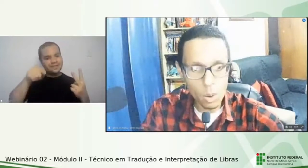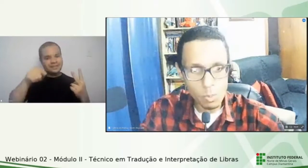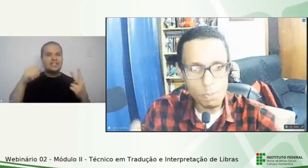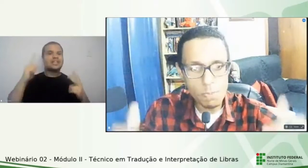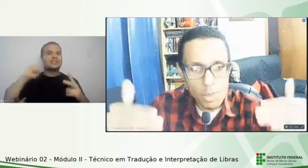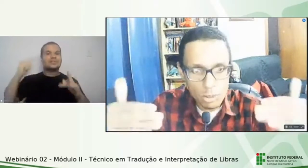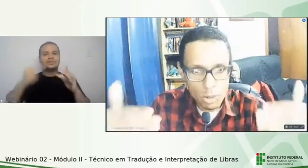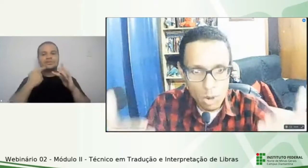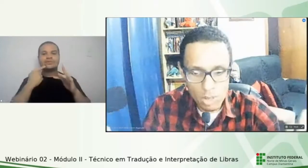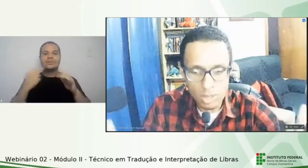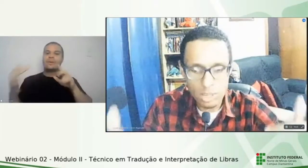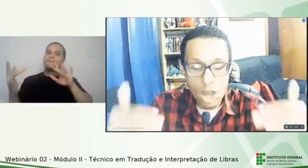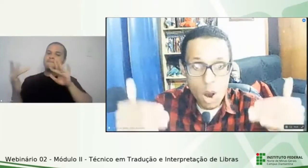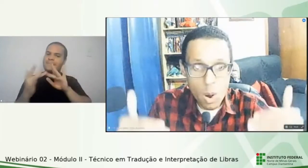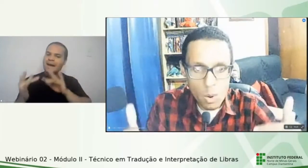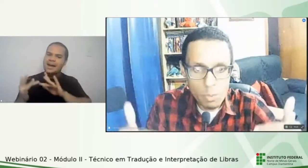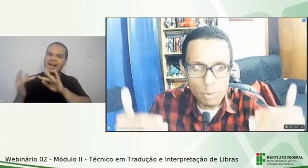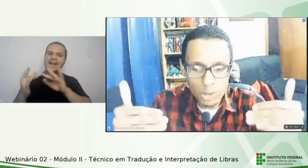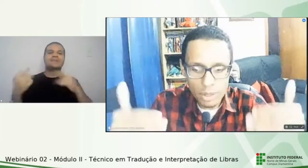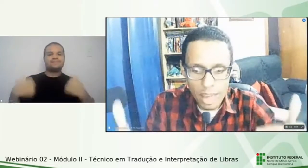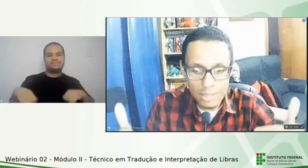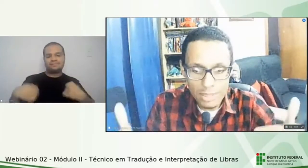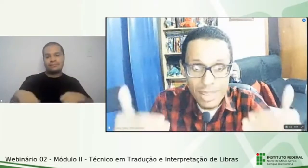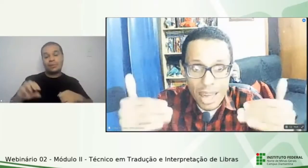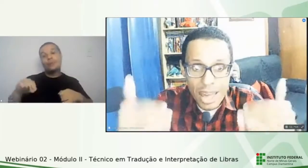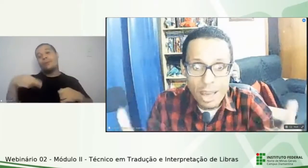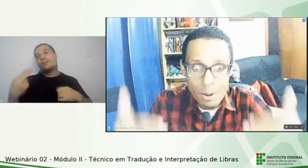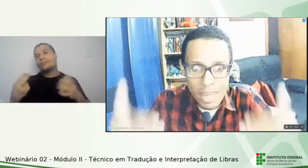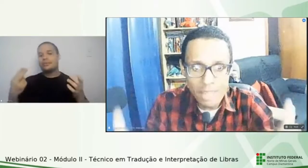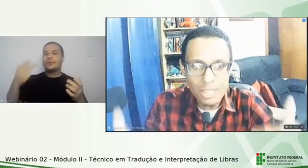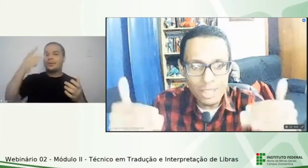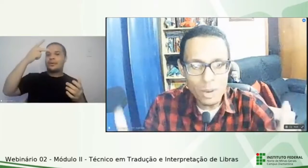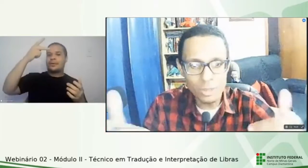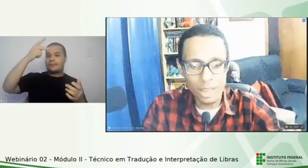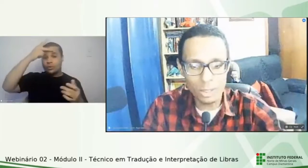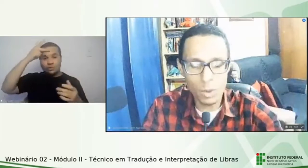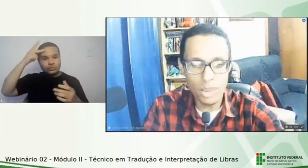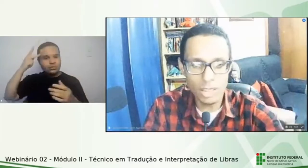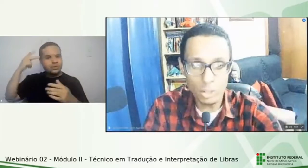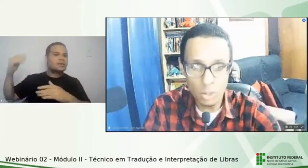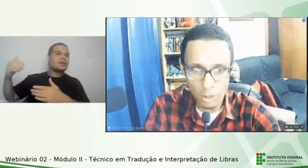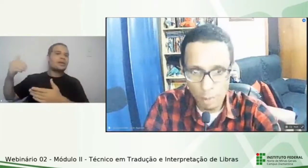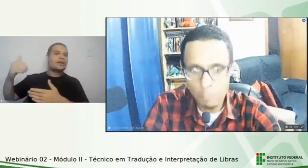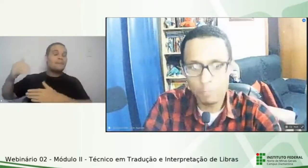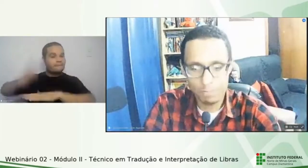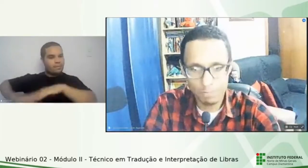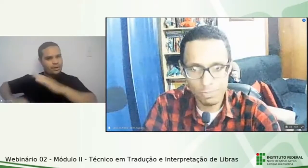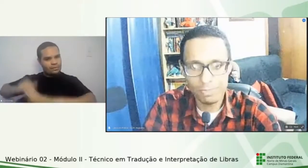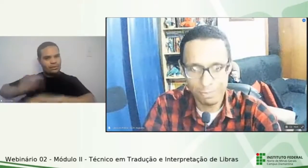ou pessoas, ou profissionais que realmente têm contato com a comunidade surda.